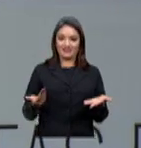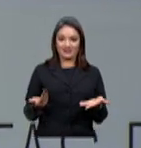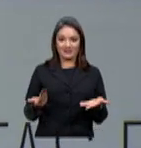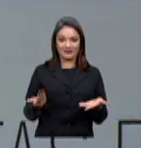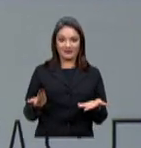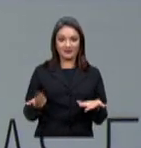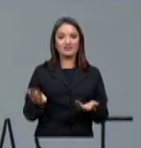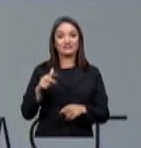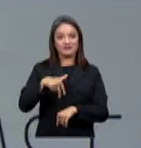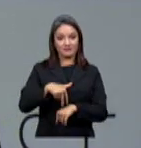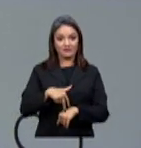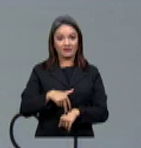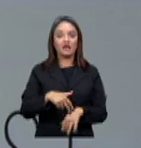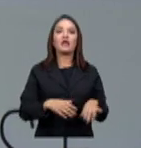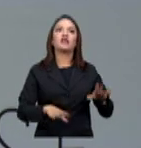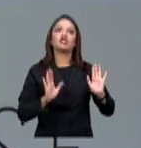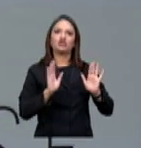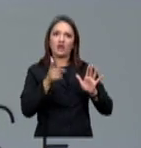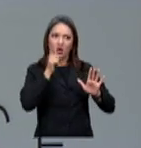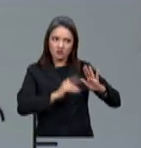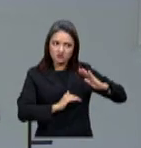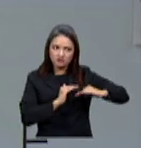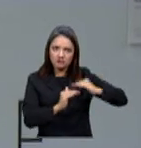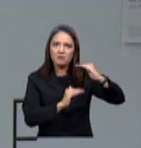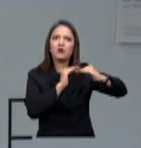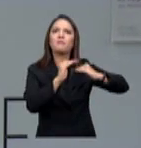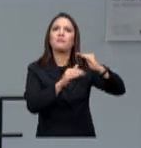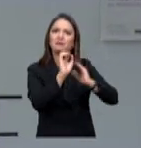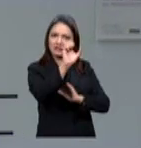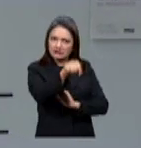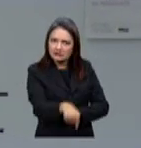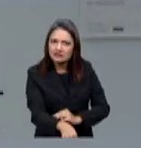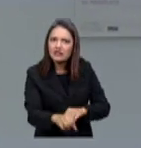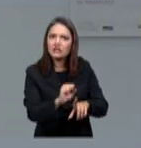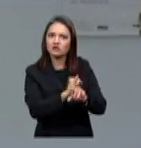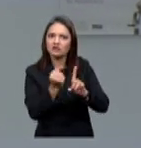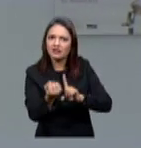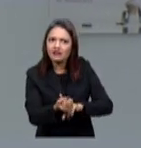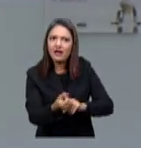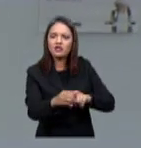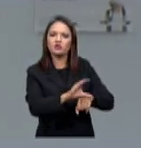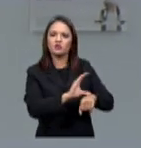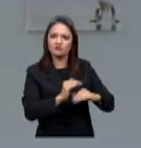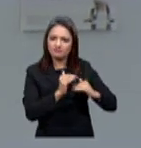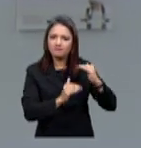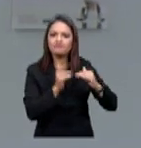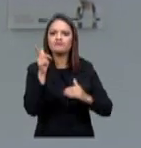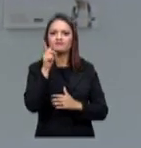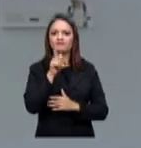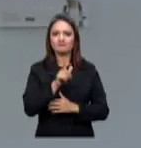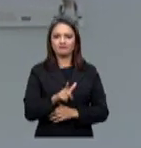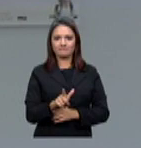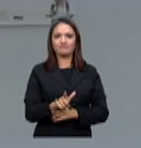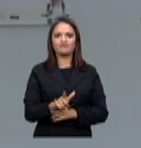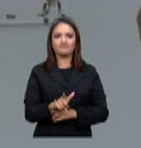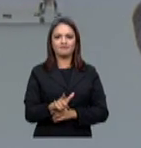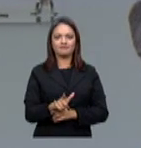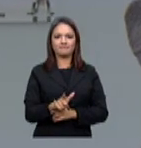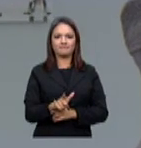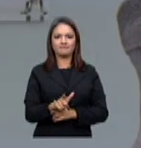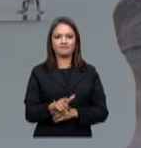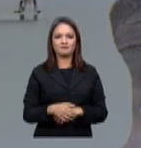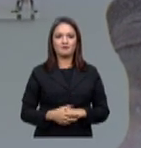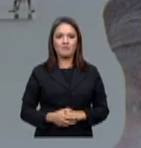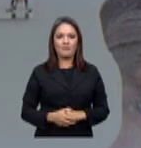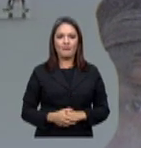avanço sim constitucionalmente e até na sociedade estamos falando como Eu repito mais uma